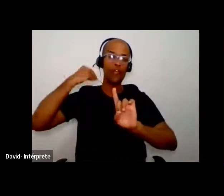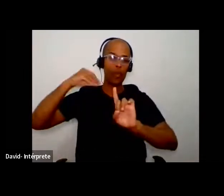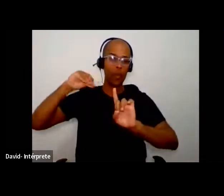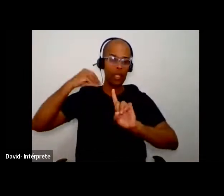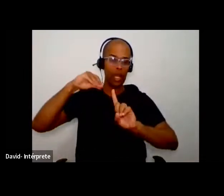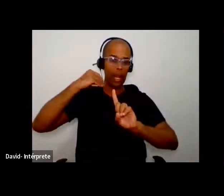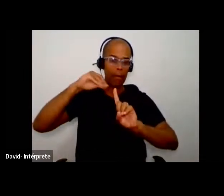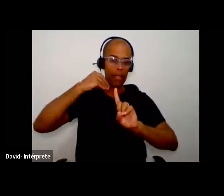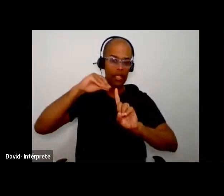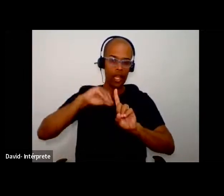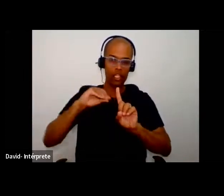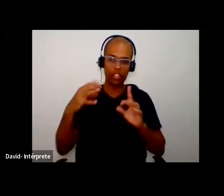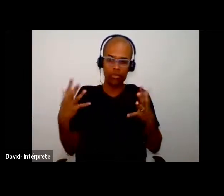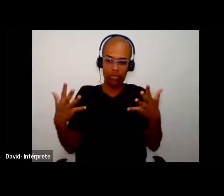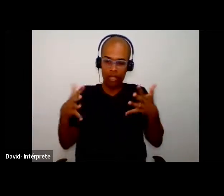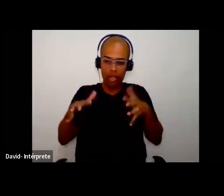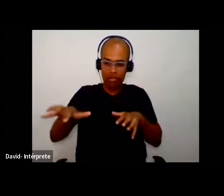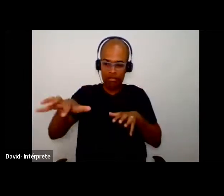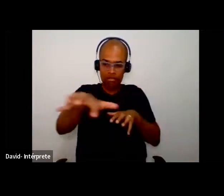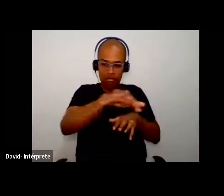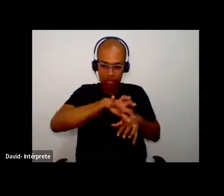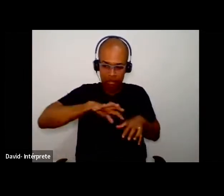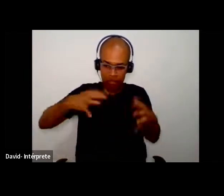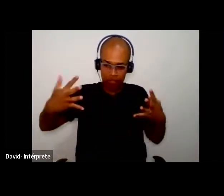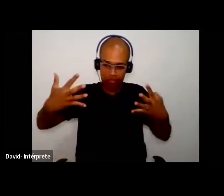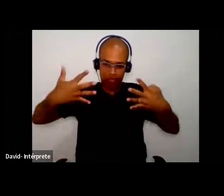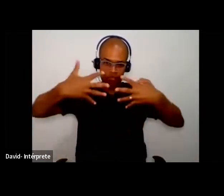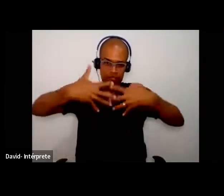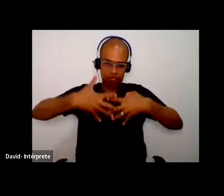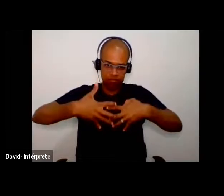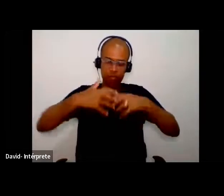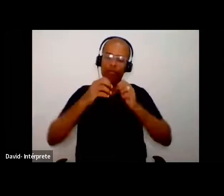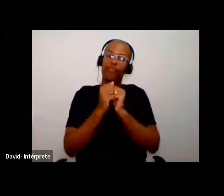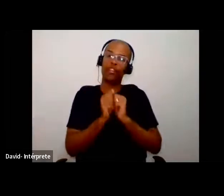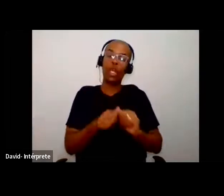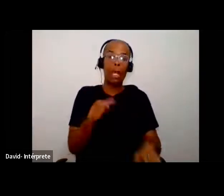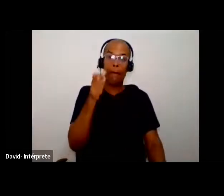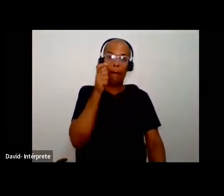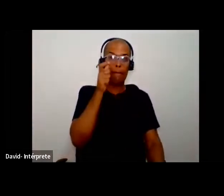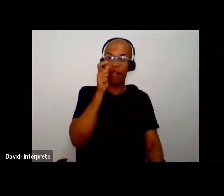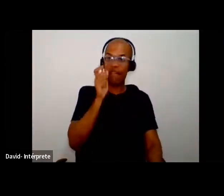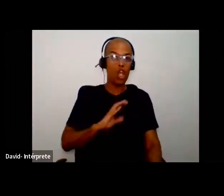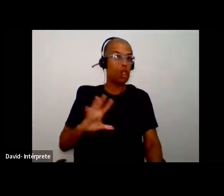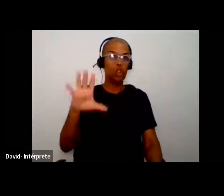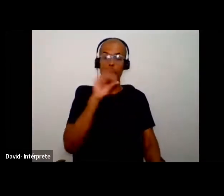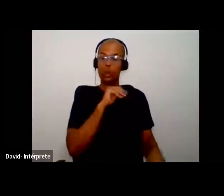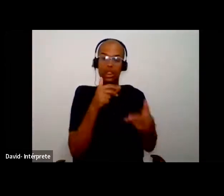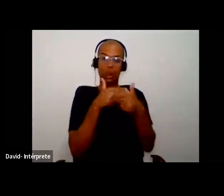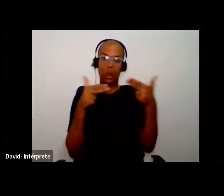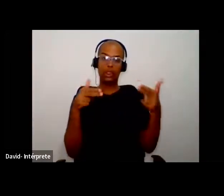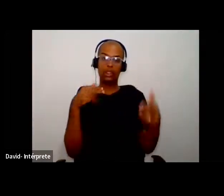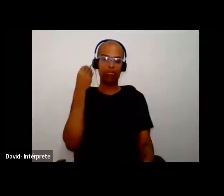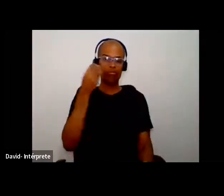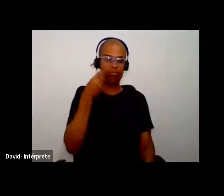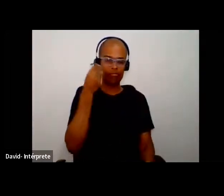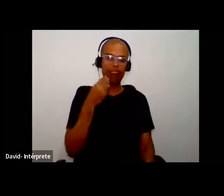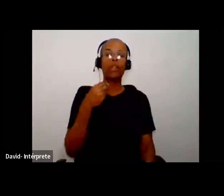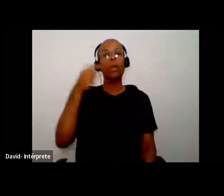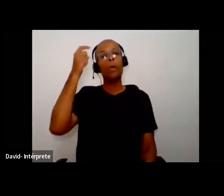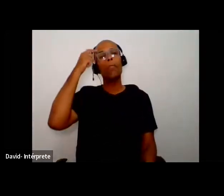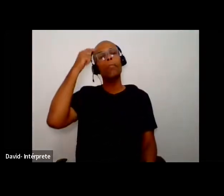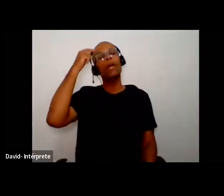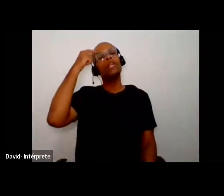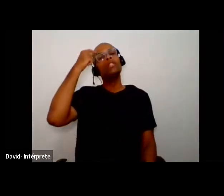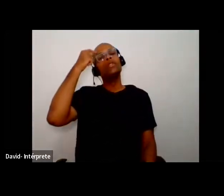e interseccionalidades. E ao olhar para tudo que a gente vivenciou, me passa assim um filme, e eu